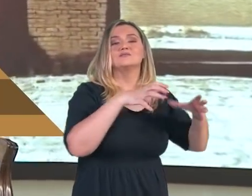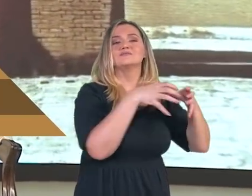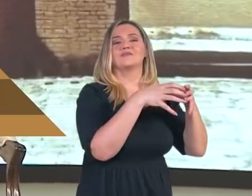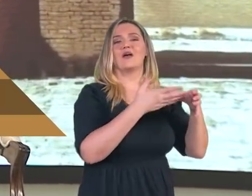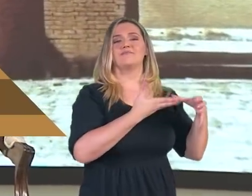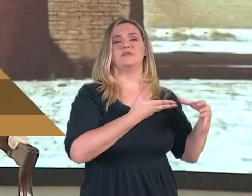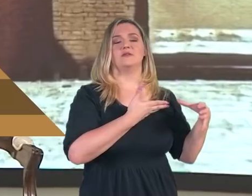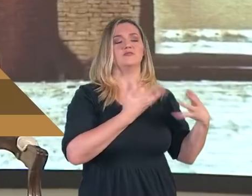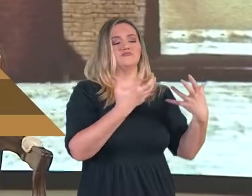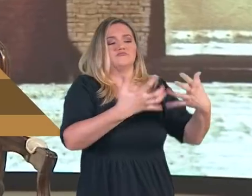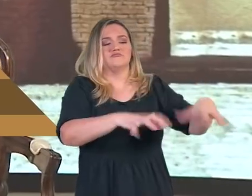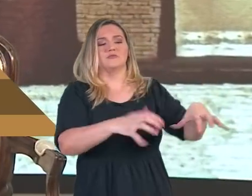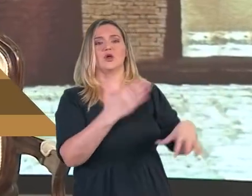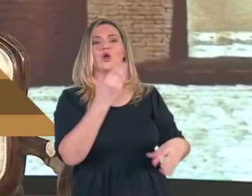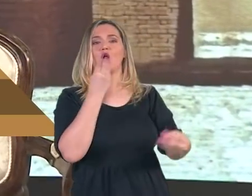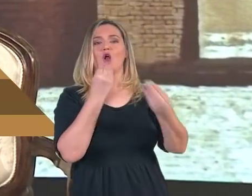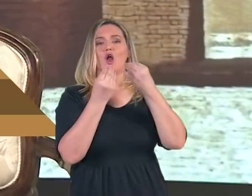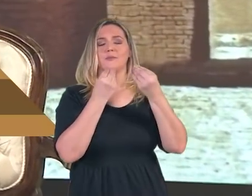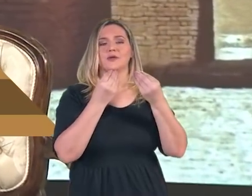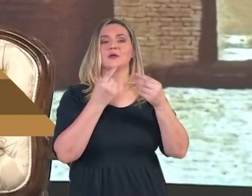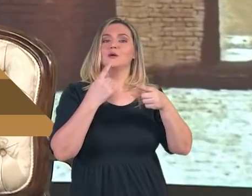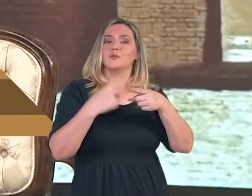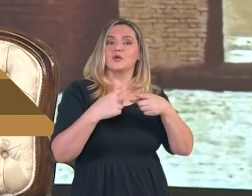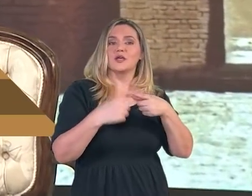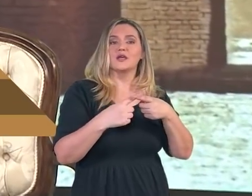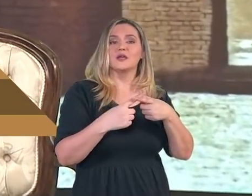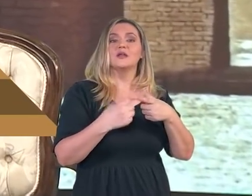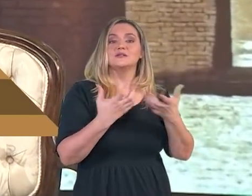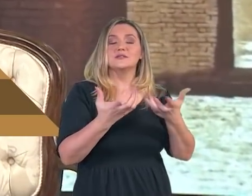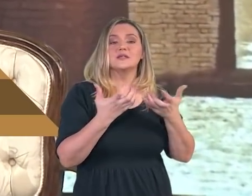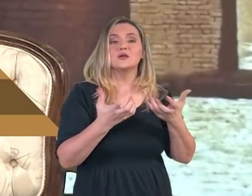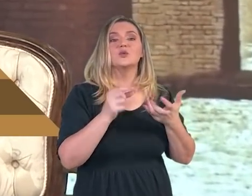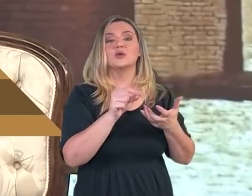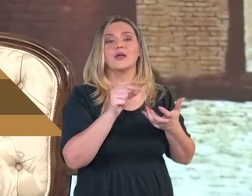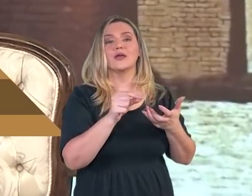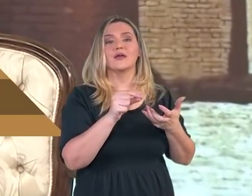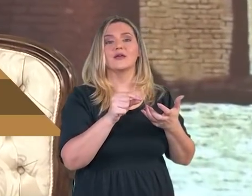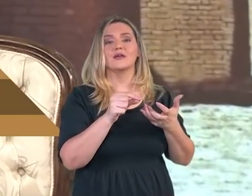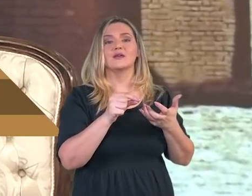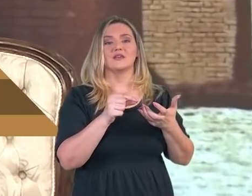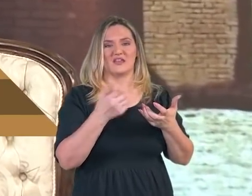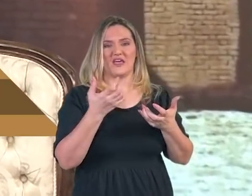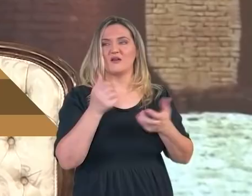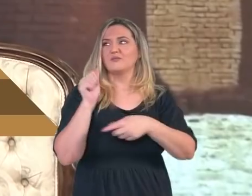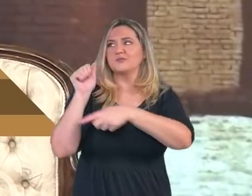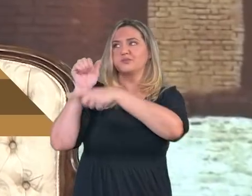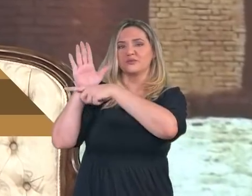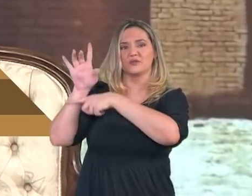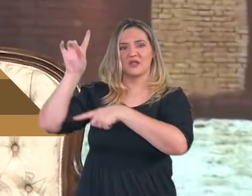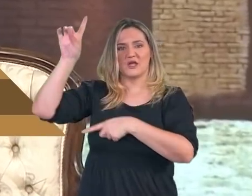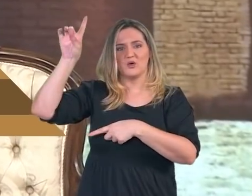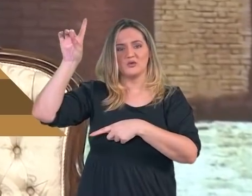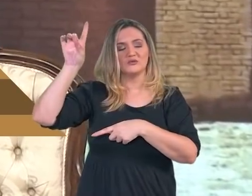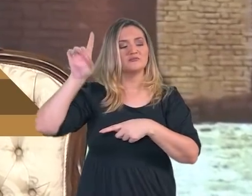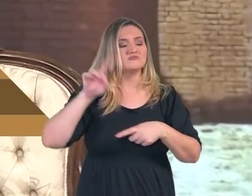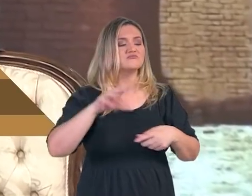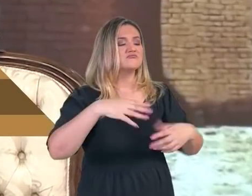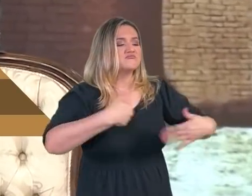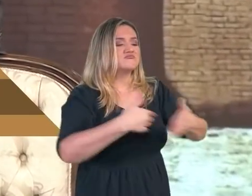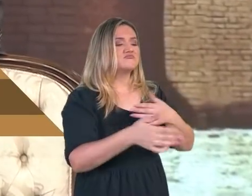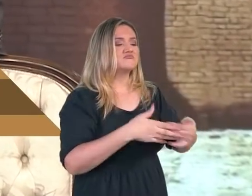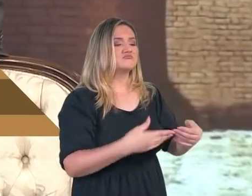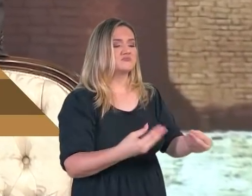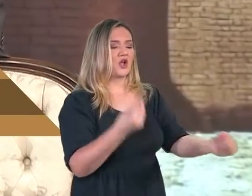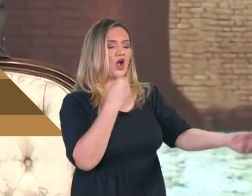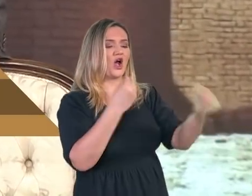de Nabucodonosor, porque contrariando a santificação, eles estariam profanando-se ou contaminando o templo do Espírito